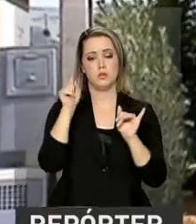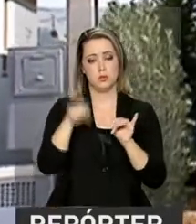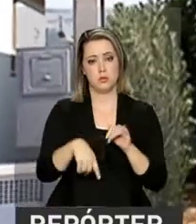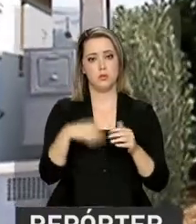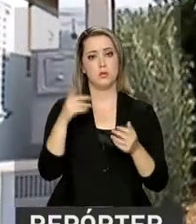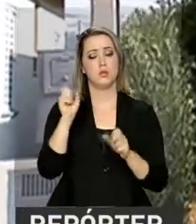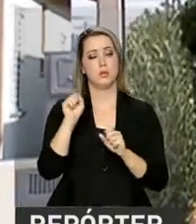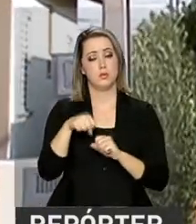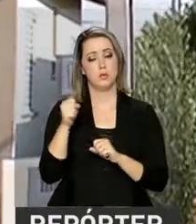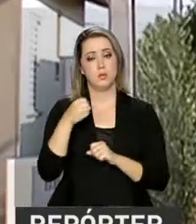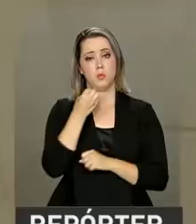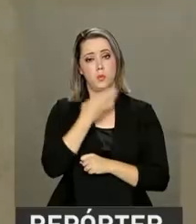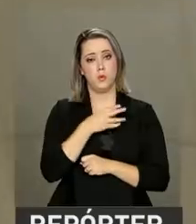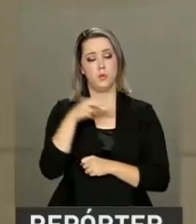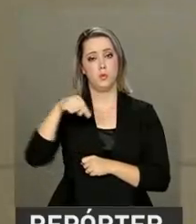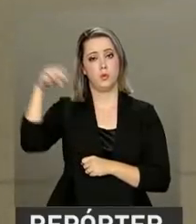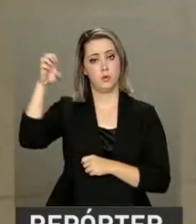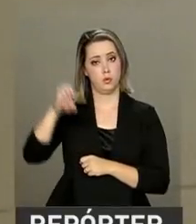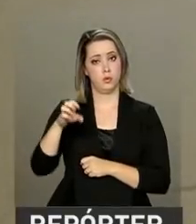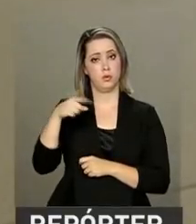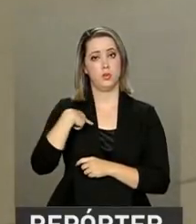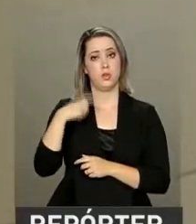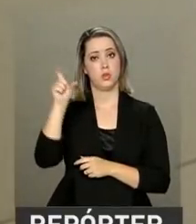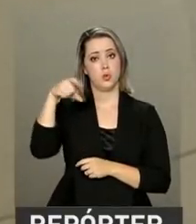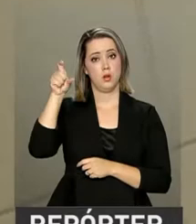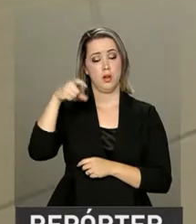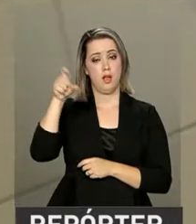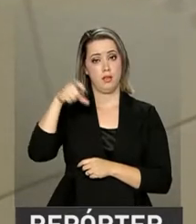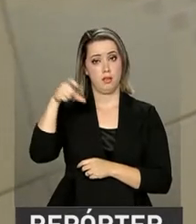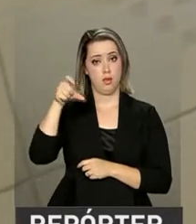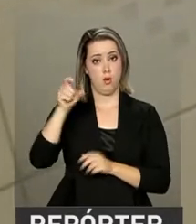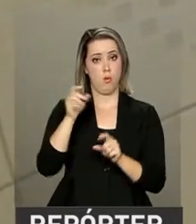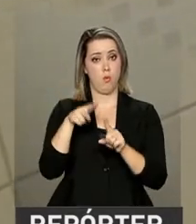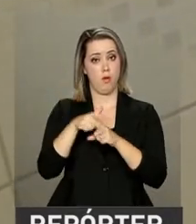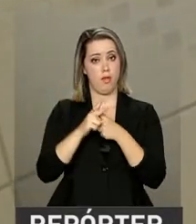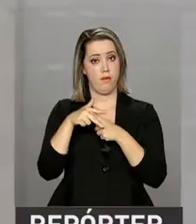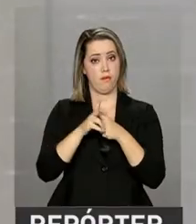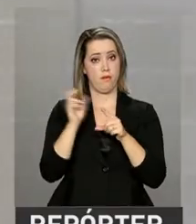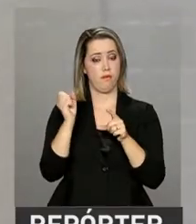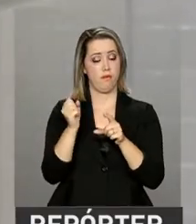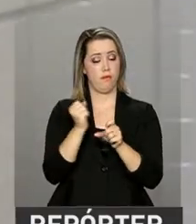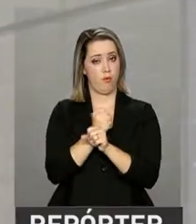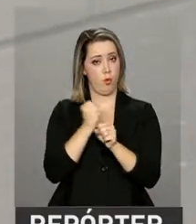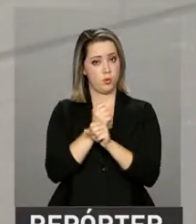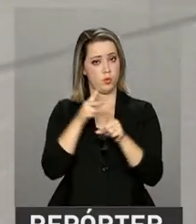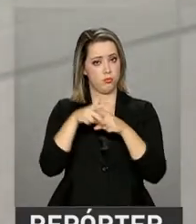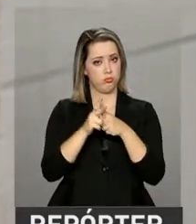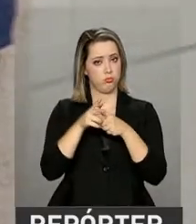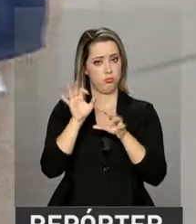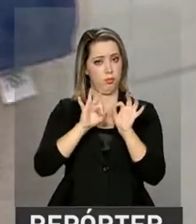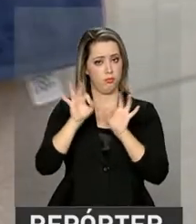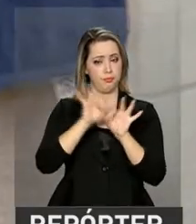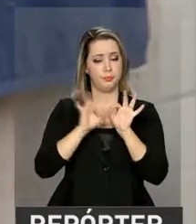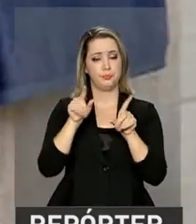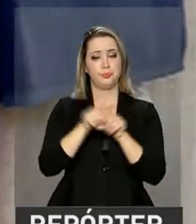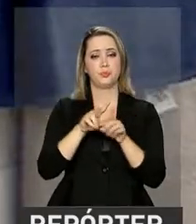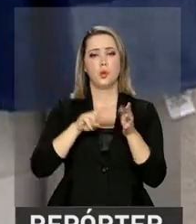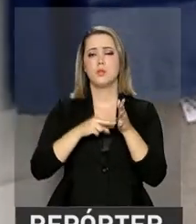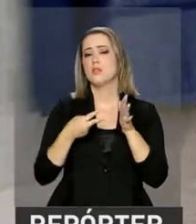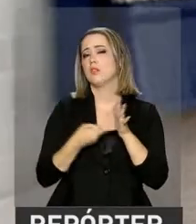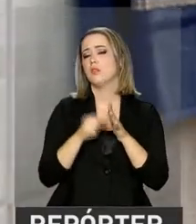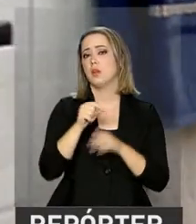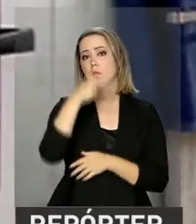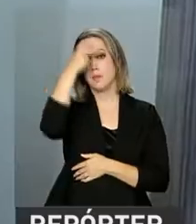muito para o nordeste o chamado cartão informa que uma reforma significa que há